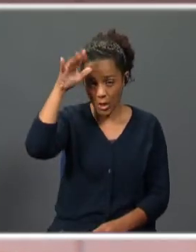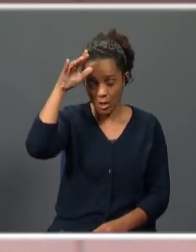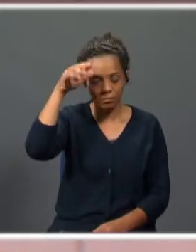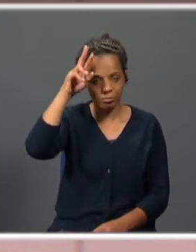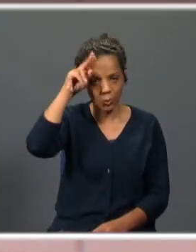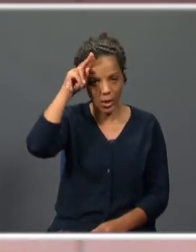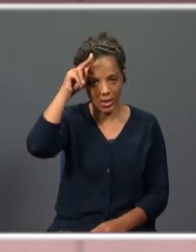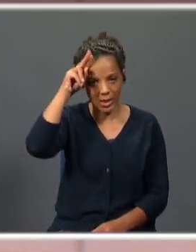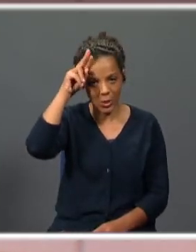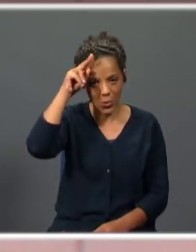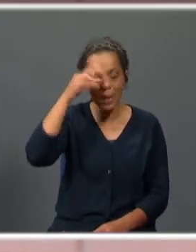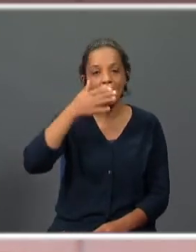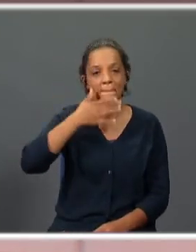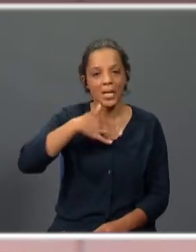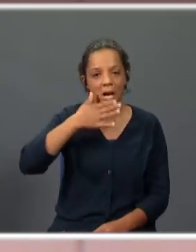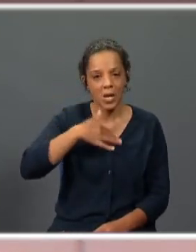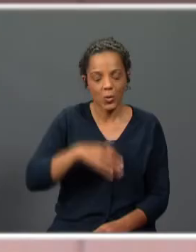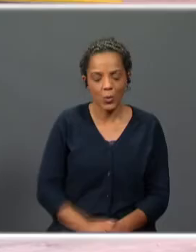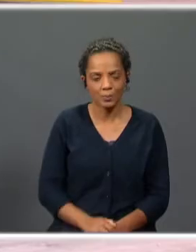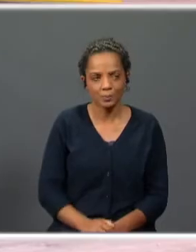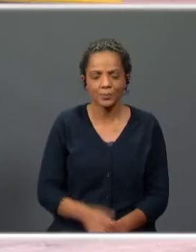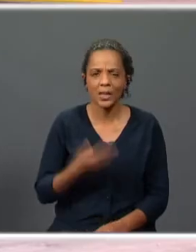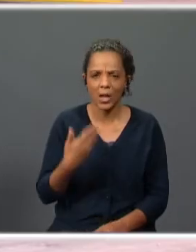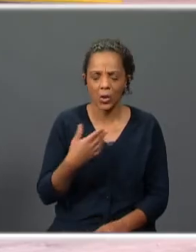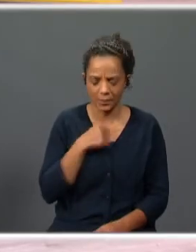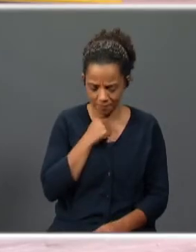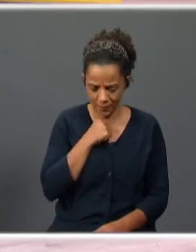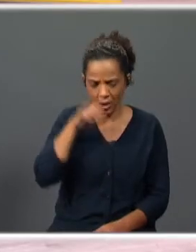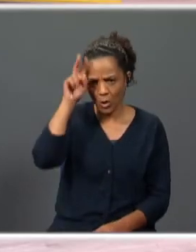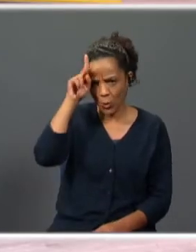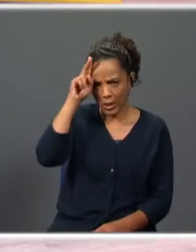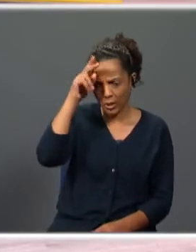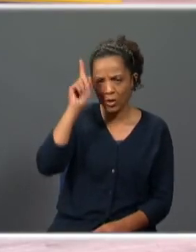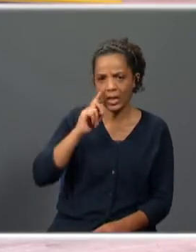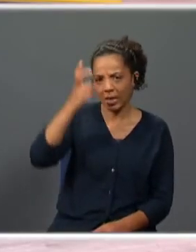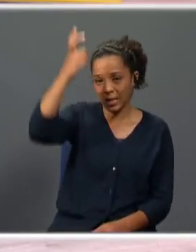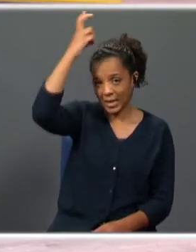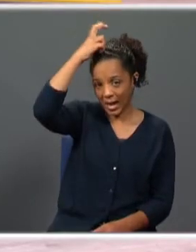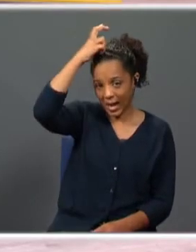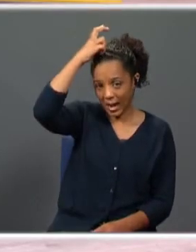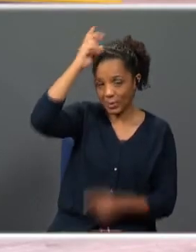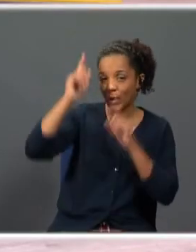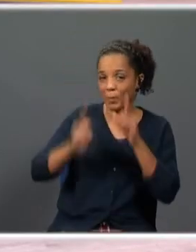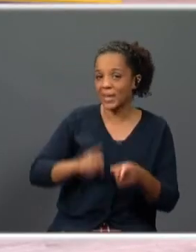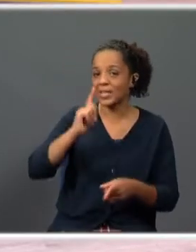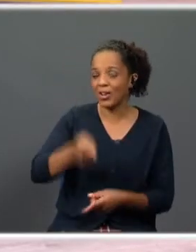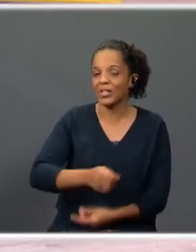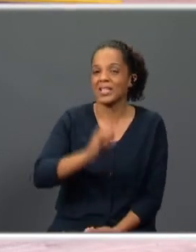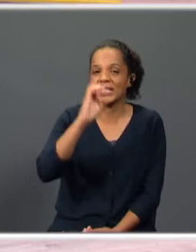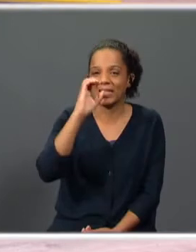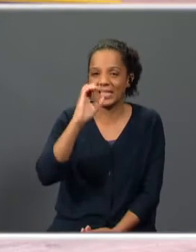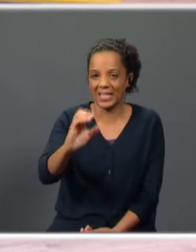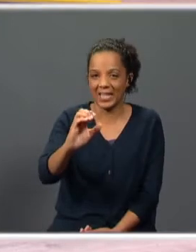branco. E vamos agora... Coelhinho, cabra, o som C da